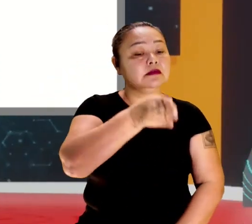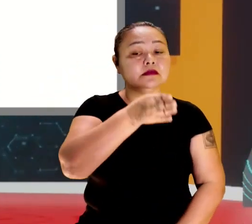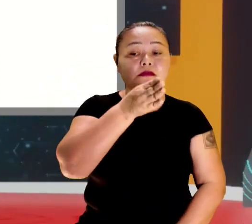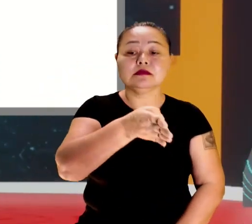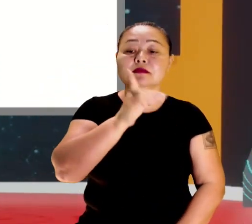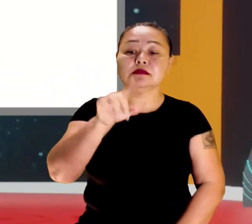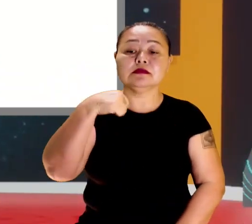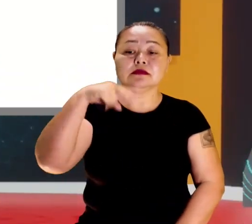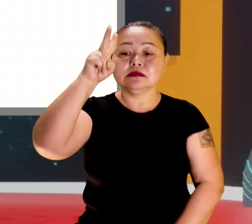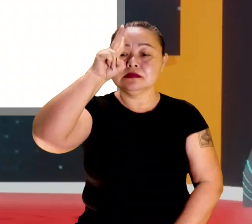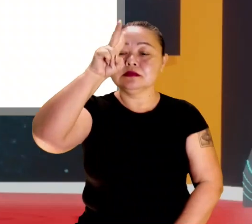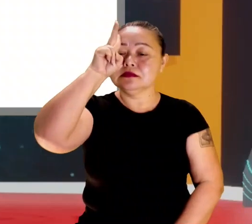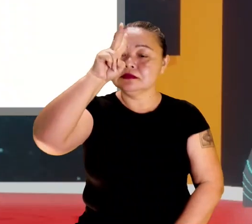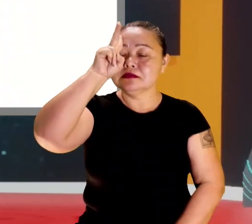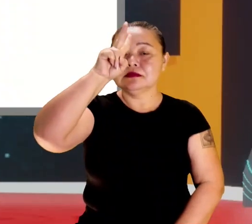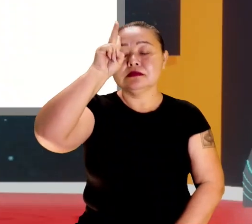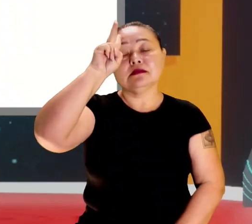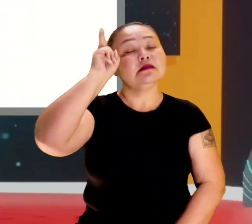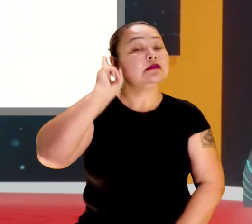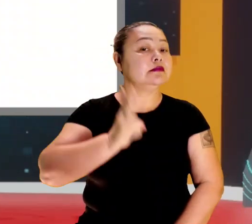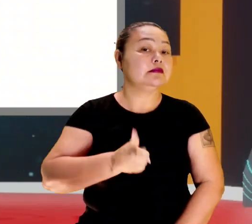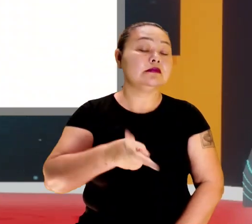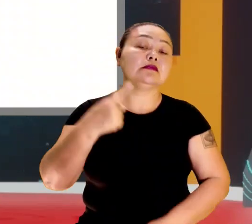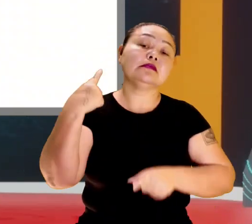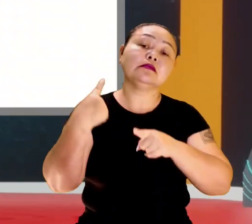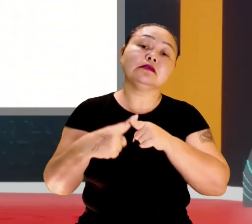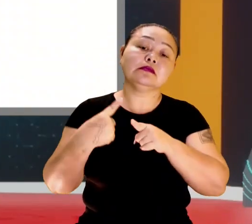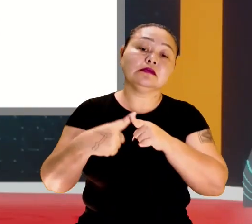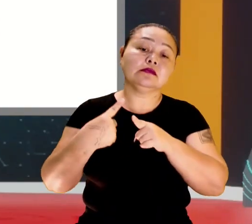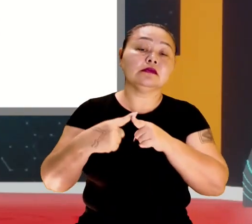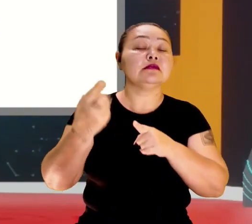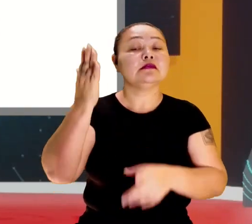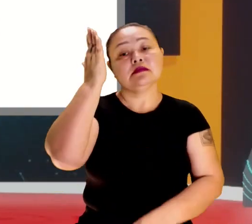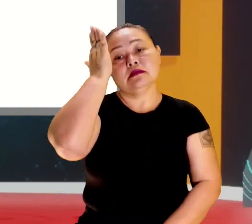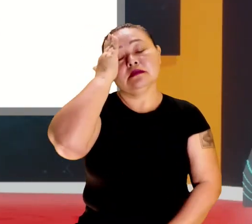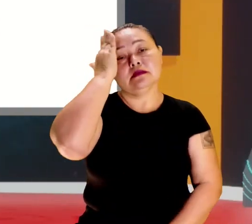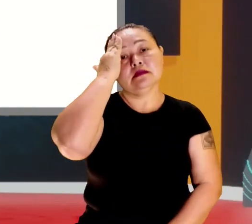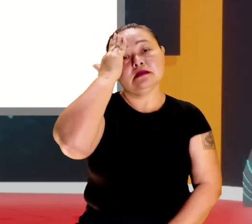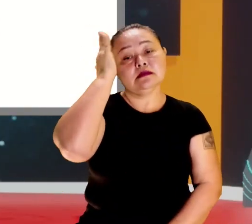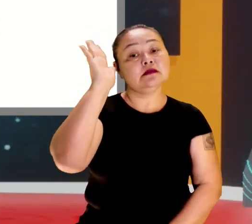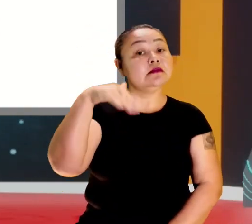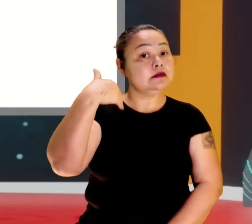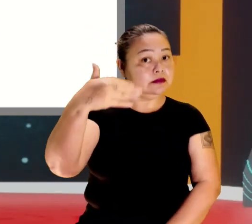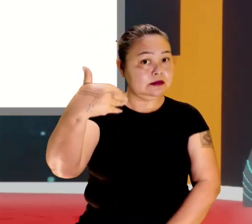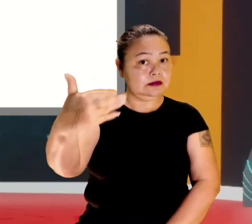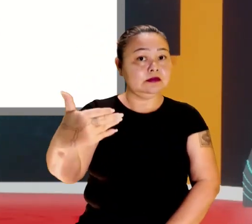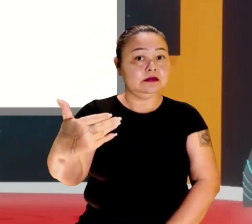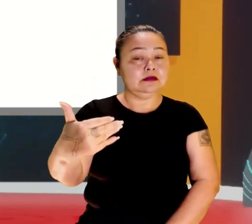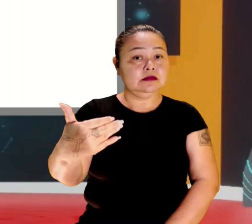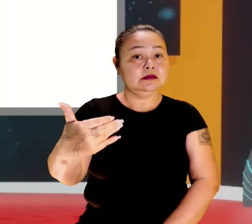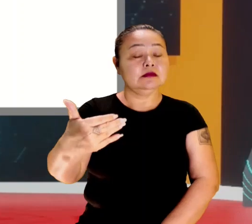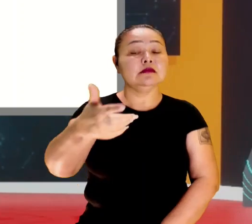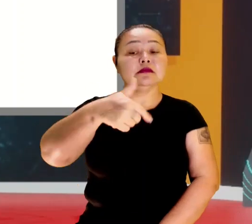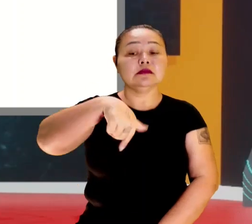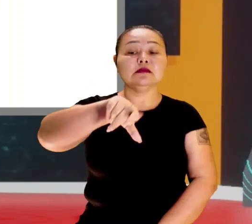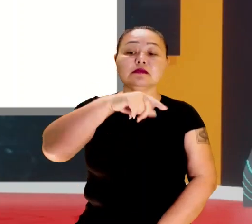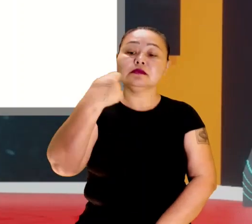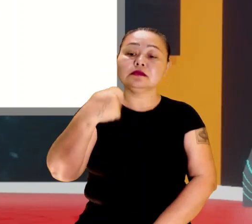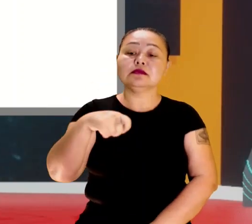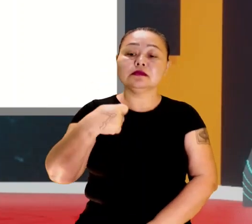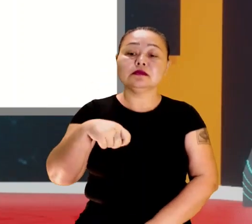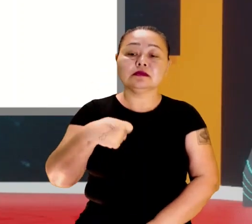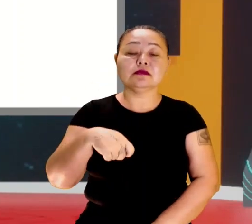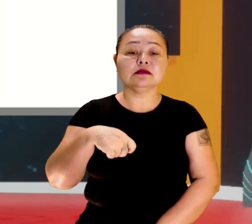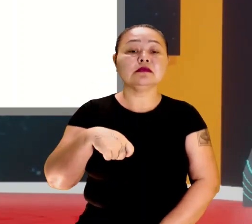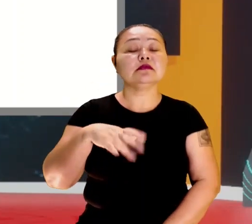lembrar. Lembrava sempre. Por quê? Porque nós já sabíamos que mais na frente isso seria necessário.